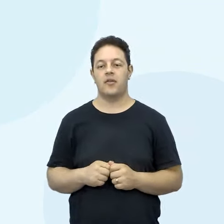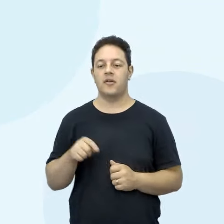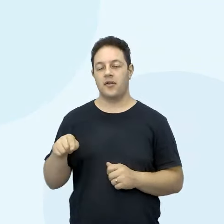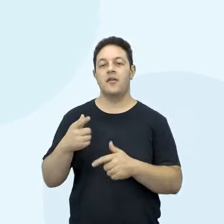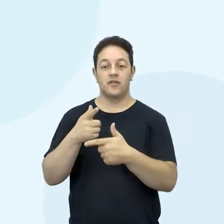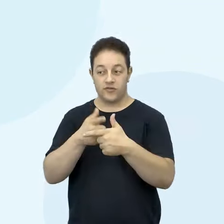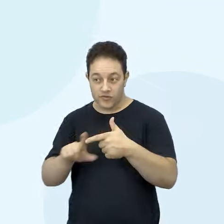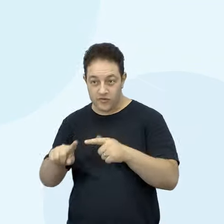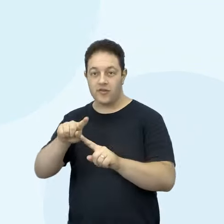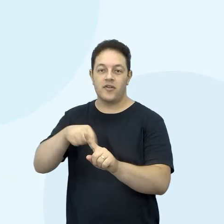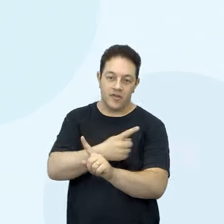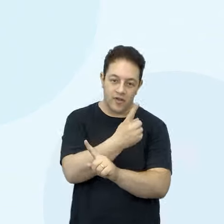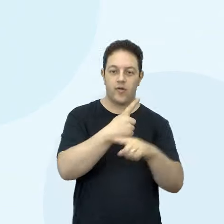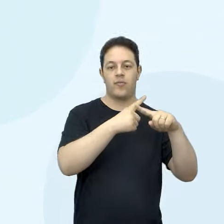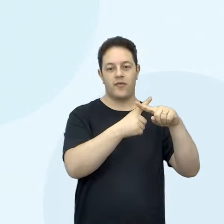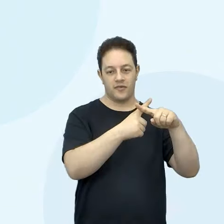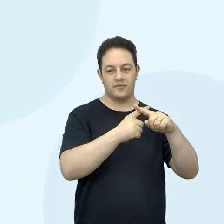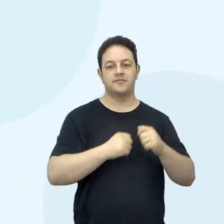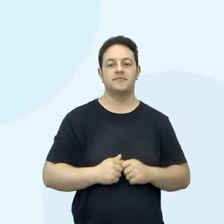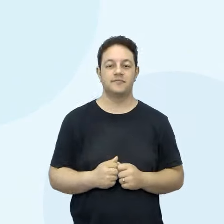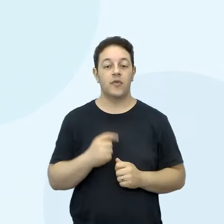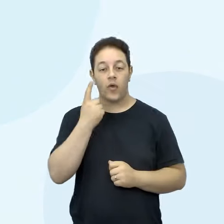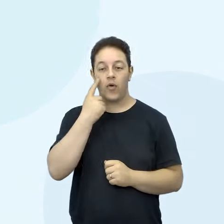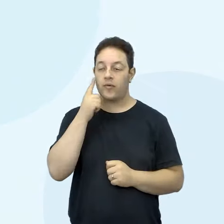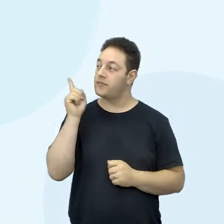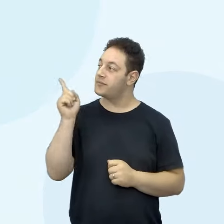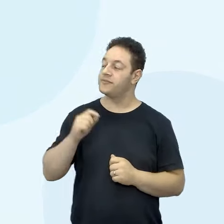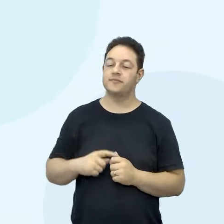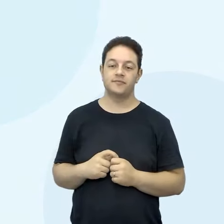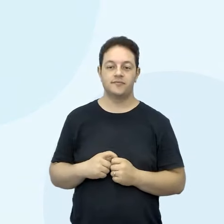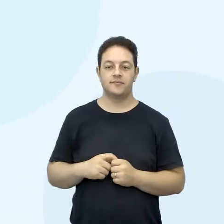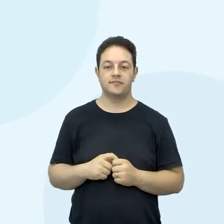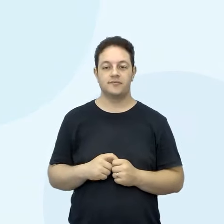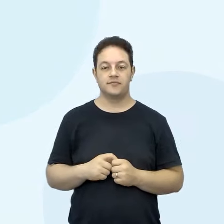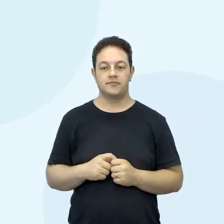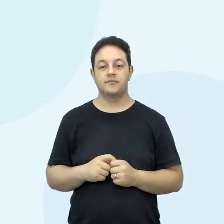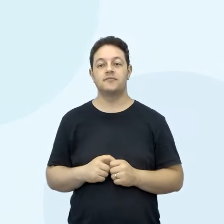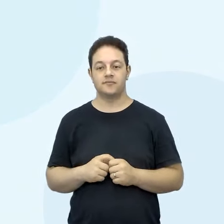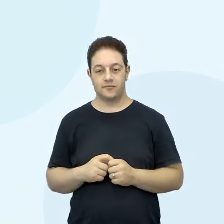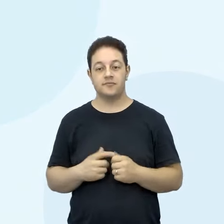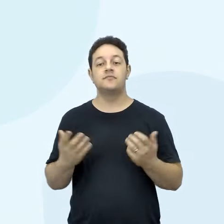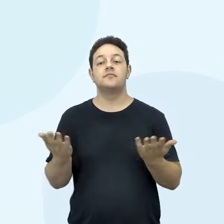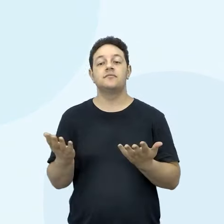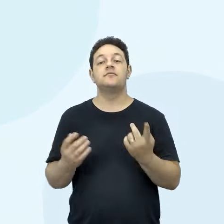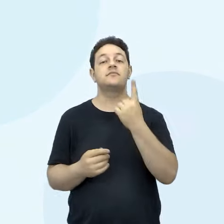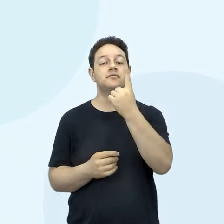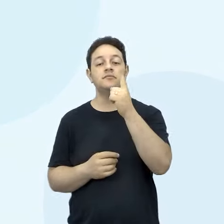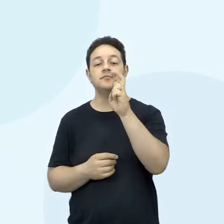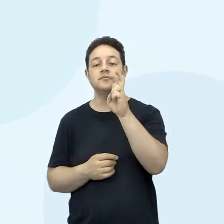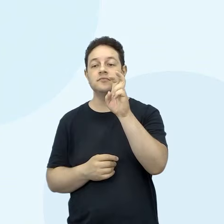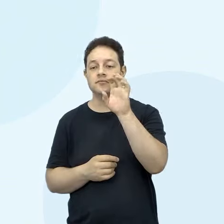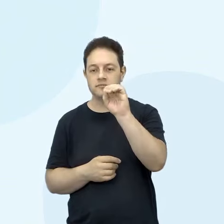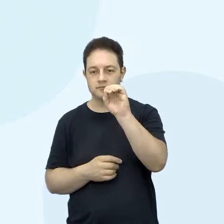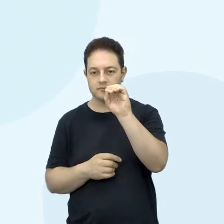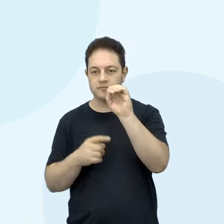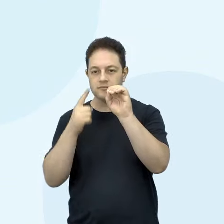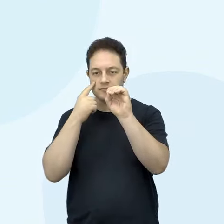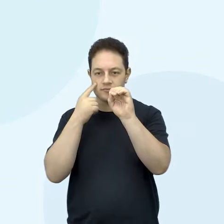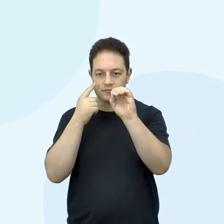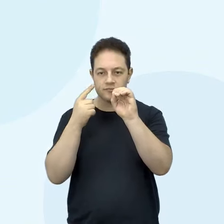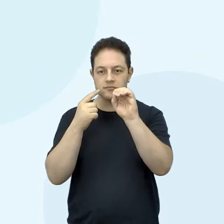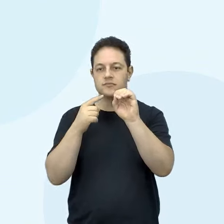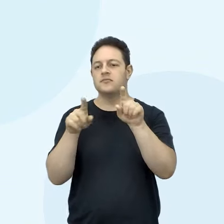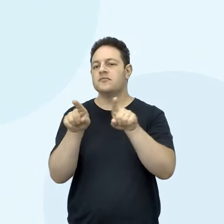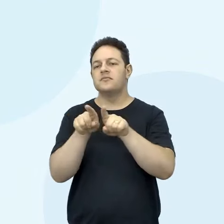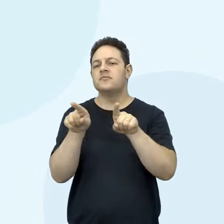Vou passar também aqui, ó, fazer uma jogadinha aqui que é 150 é a mesma coisa que 15 vezes 10,